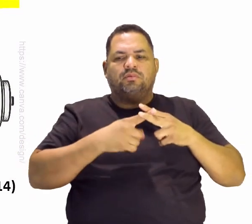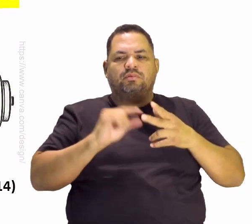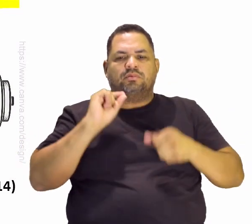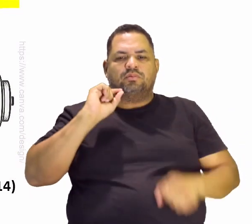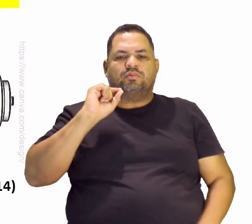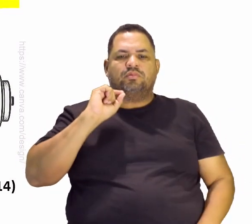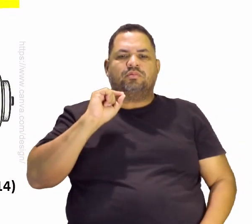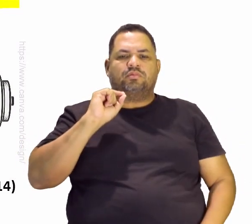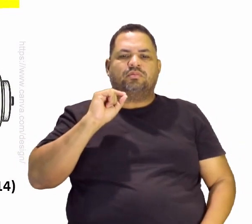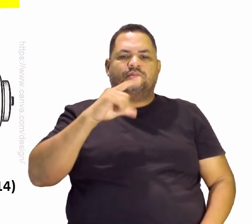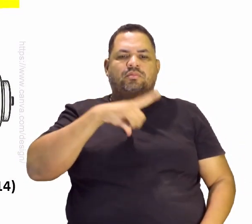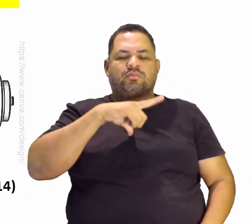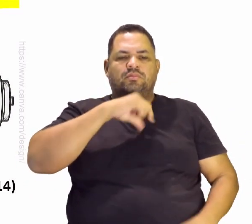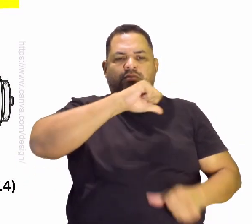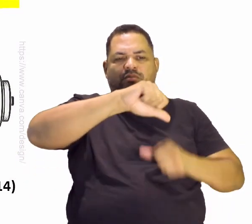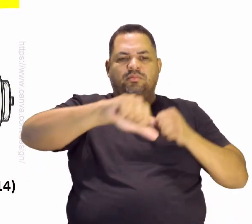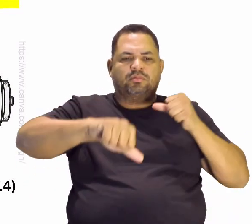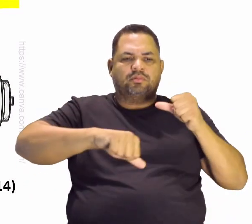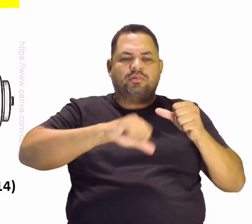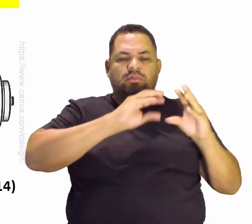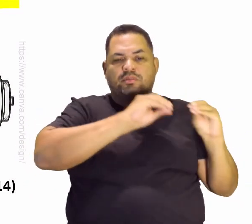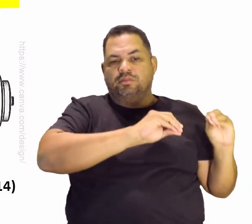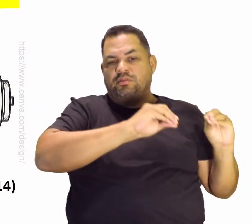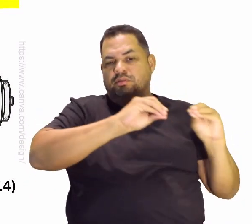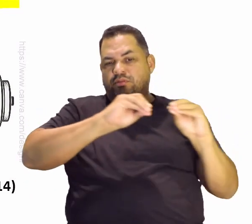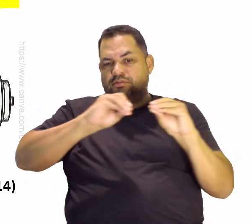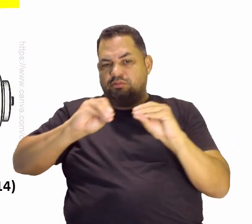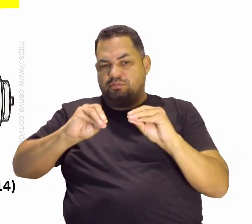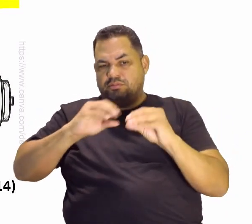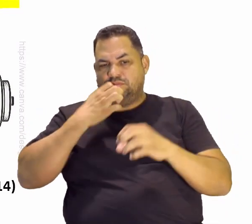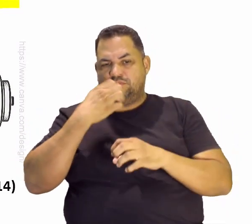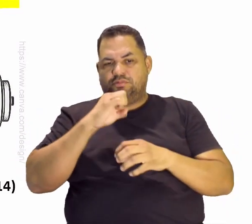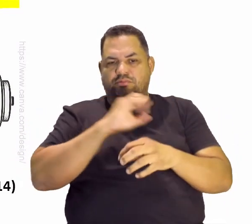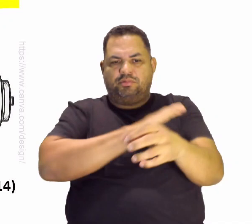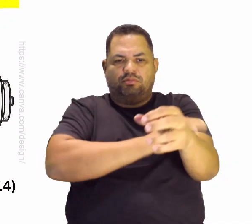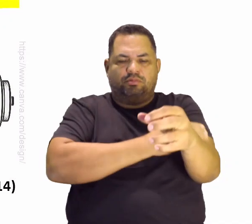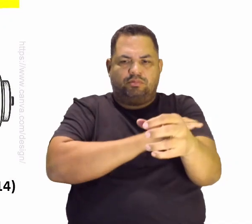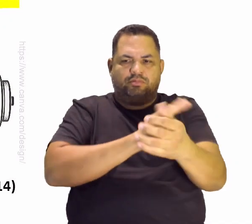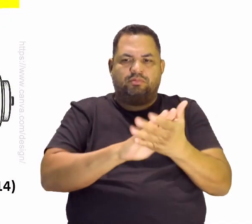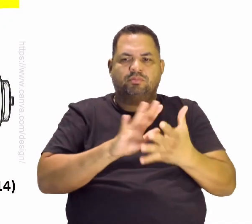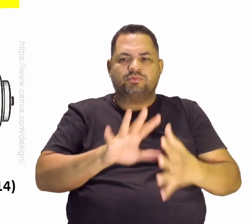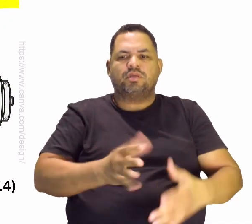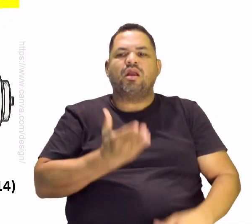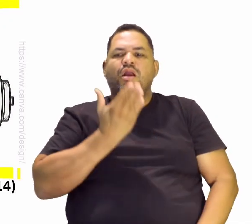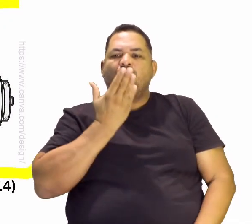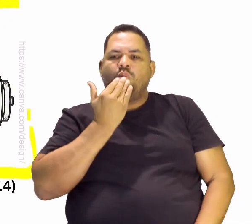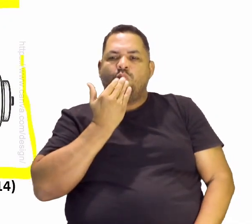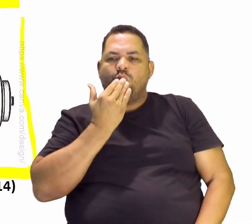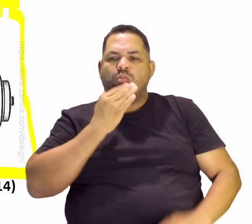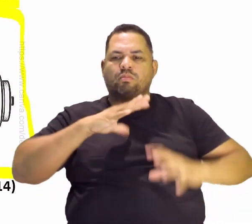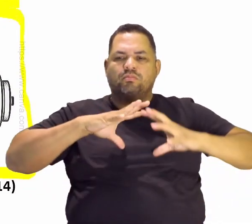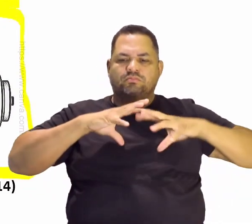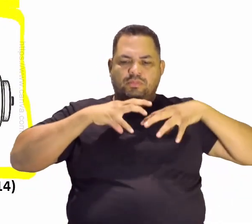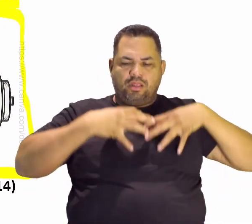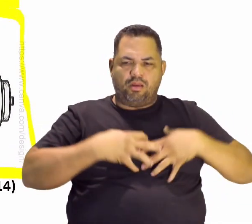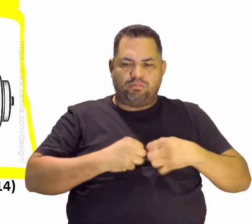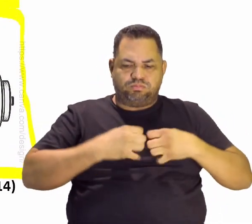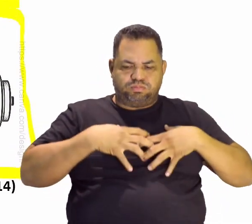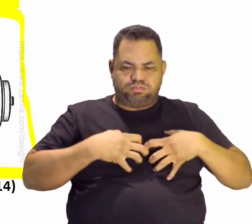prof? Eu tenho a transferência de energia para a contração muscular. Então, agora, depois que eu absorvi aí todos esses nutrientes,